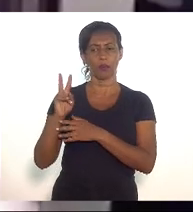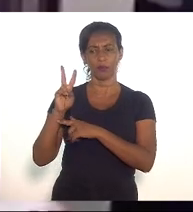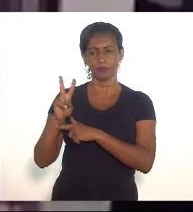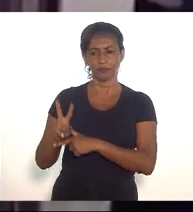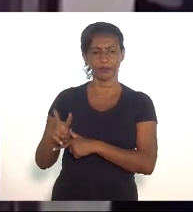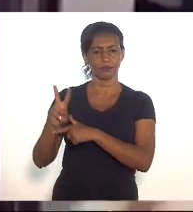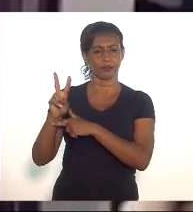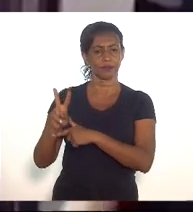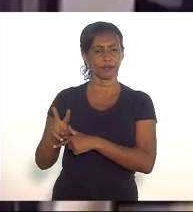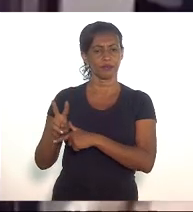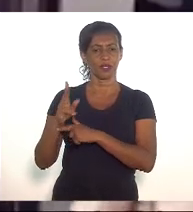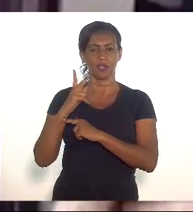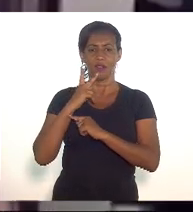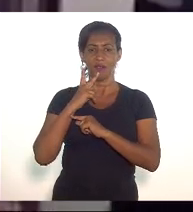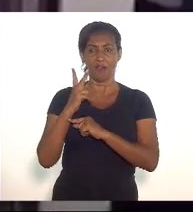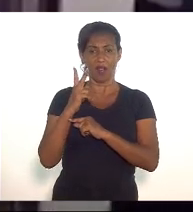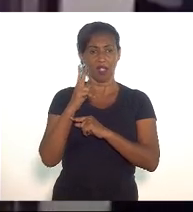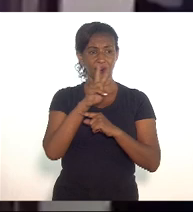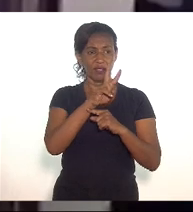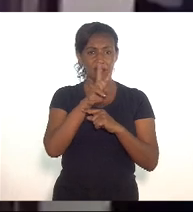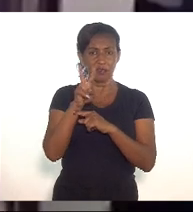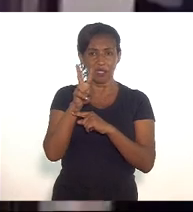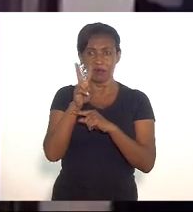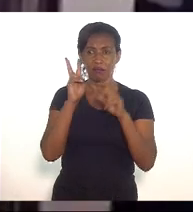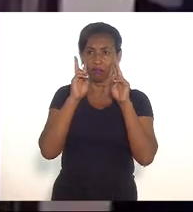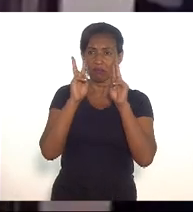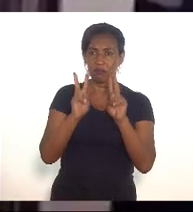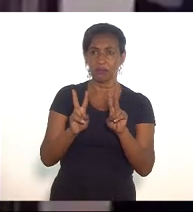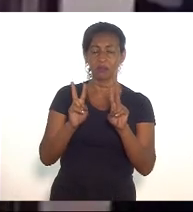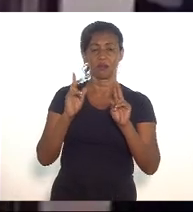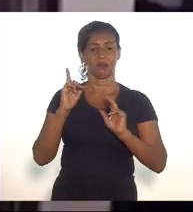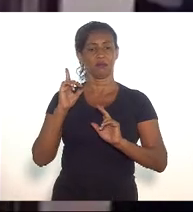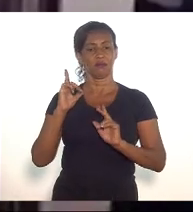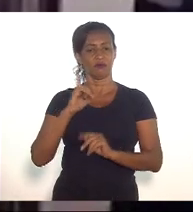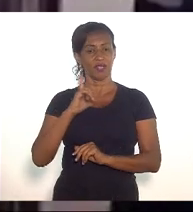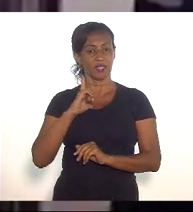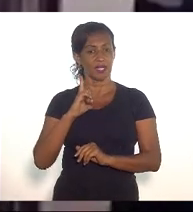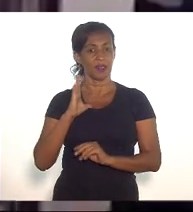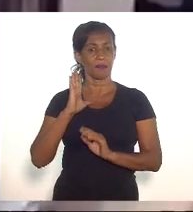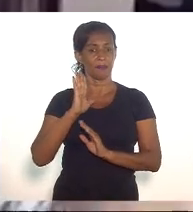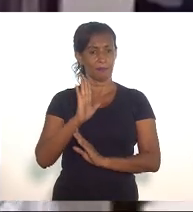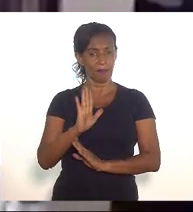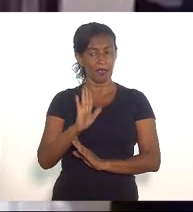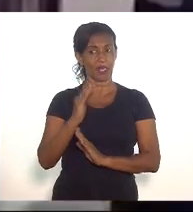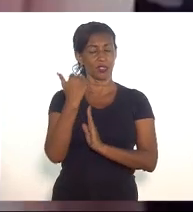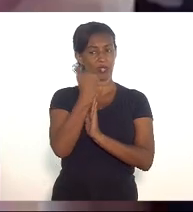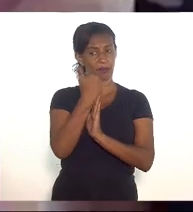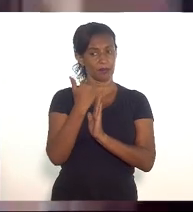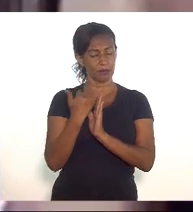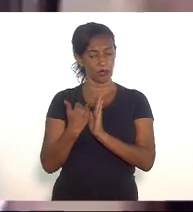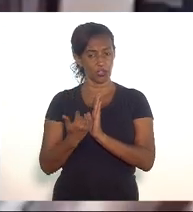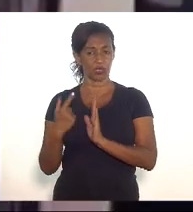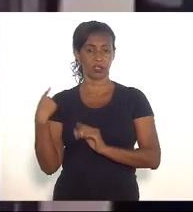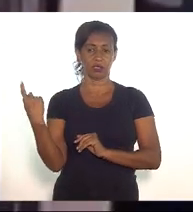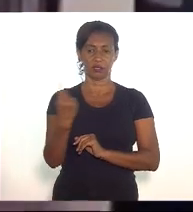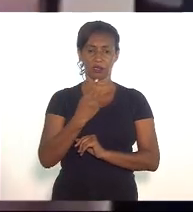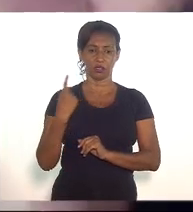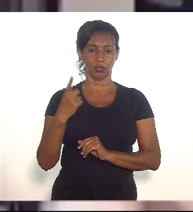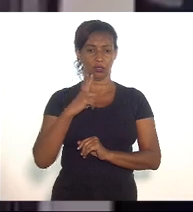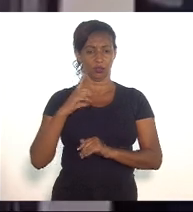dizer, dizer que vai ter monitoramento é uma coisa, mas como que vai proceder isto daí na medida que nós temos aí